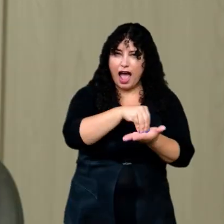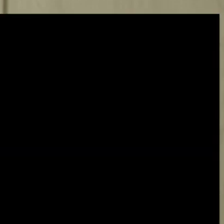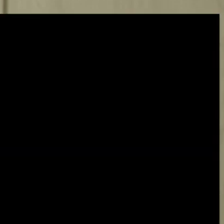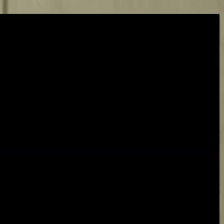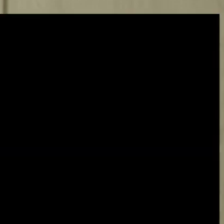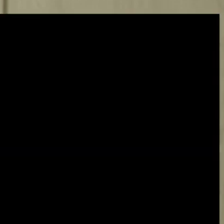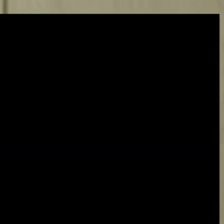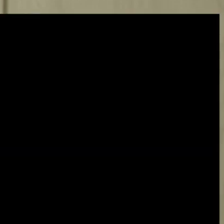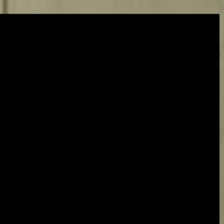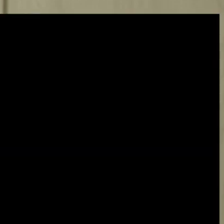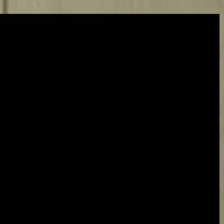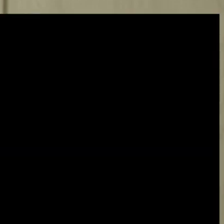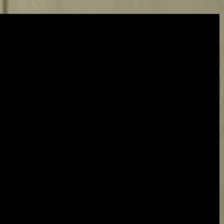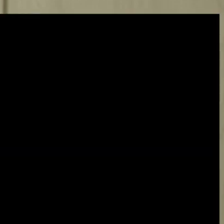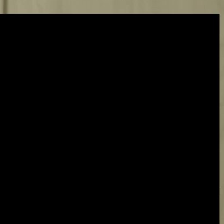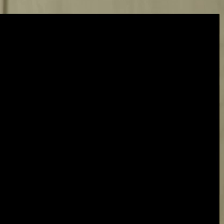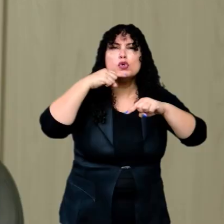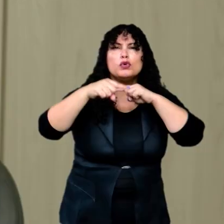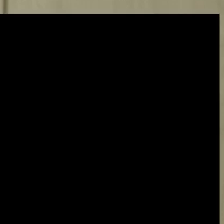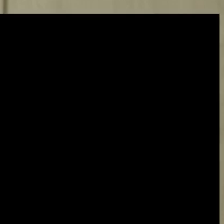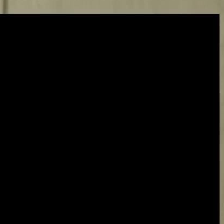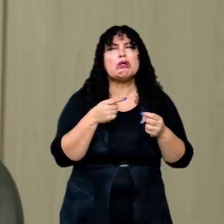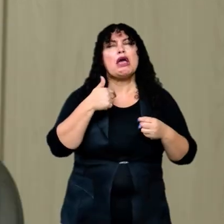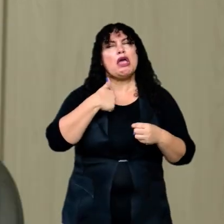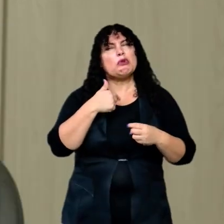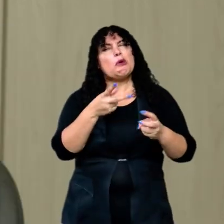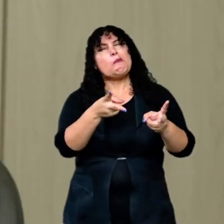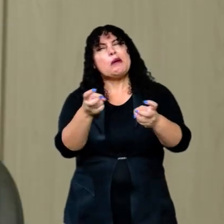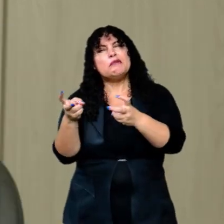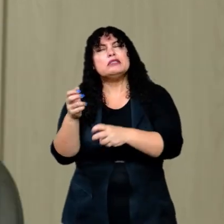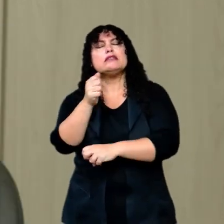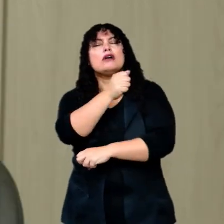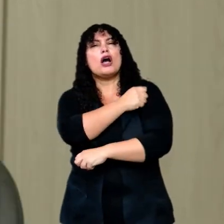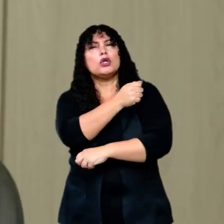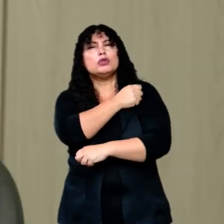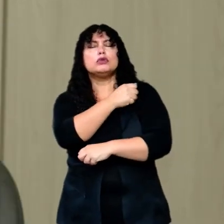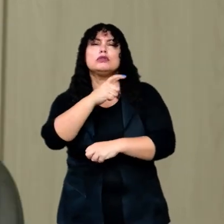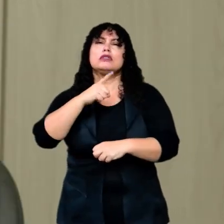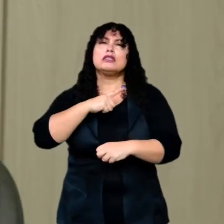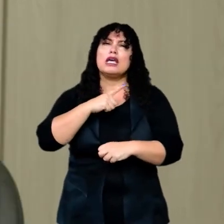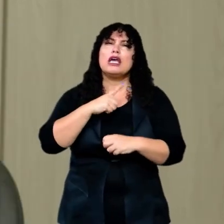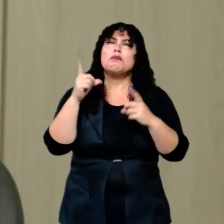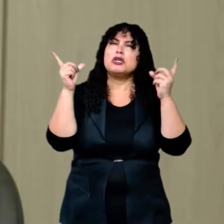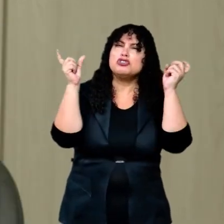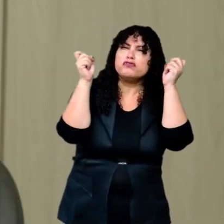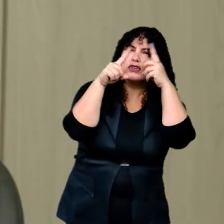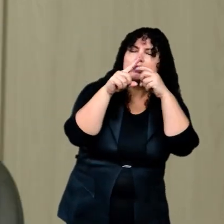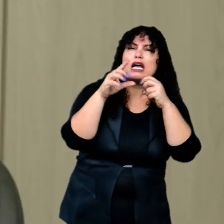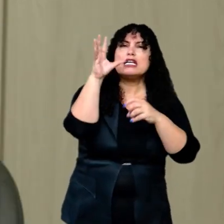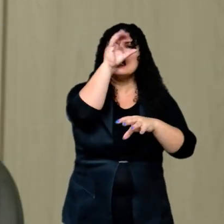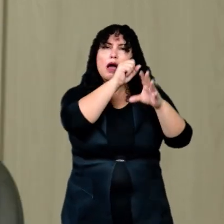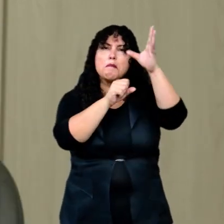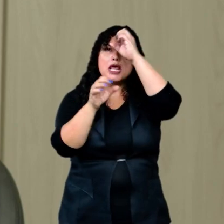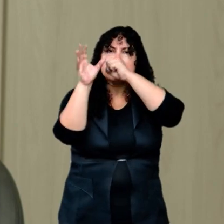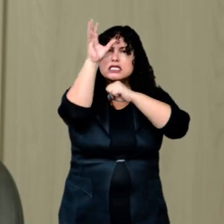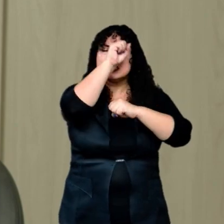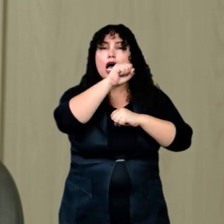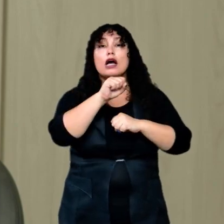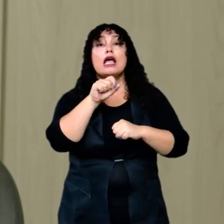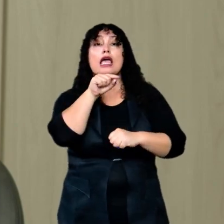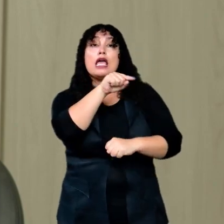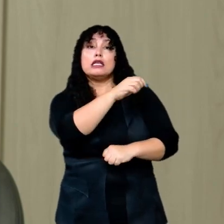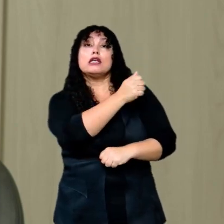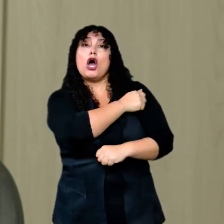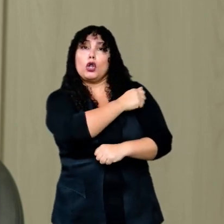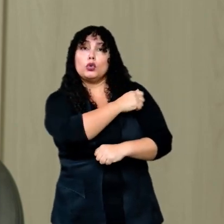que você tiver alguma dúvida, né? Olha, eu estou notando um estudante que tem alguma dificuldade de aprendizagem. Esse